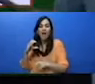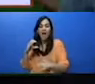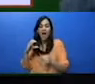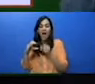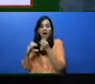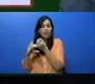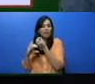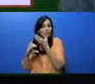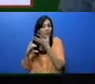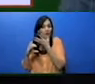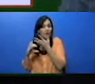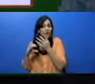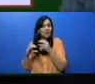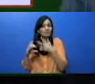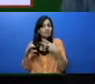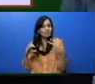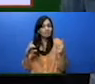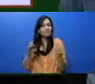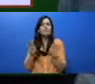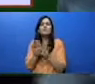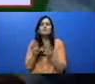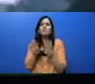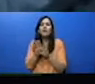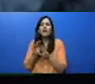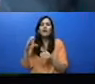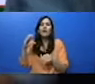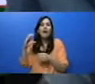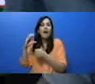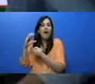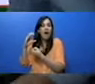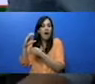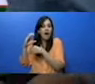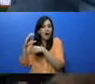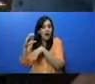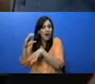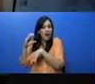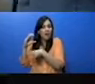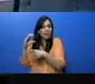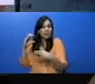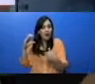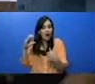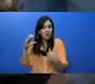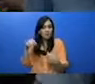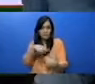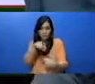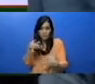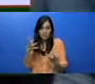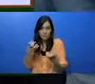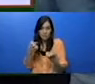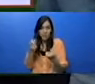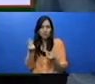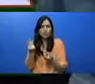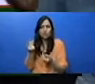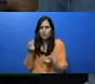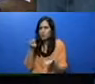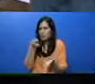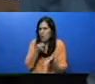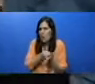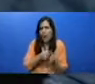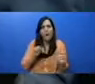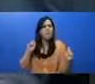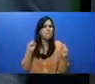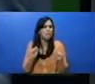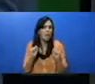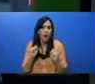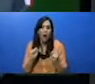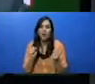flora. Elas recebem doações, então se você souber de alguma, você pode ajudar, tá? recebem doações